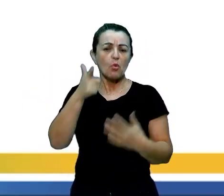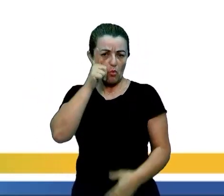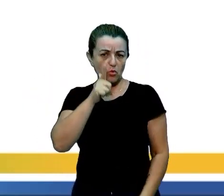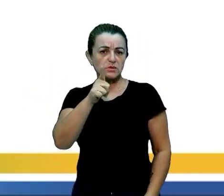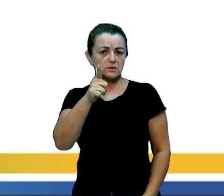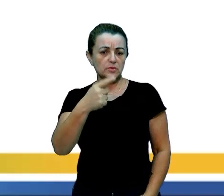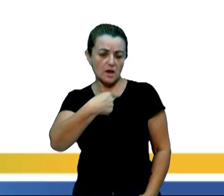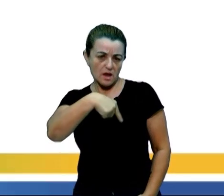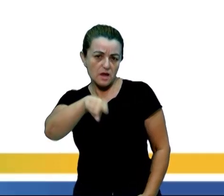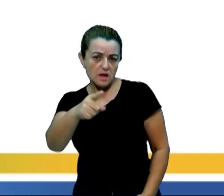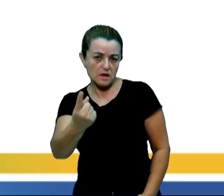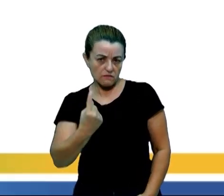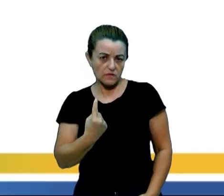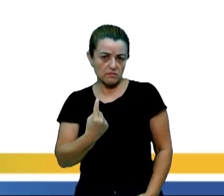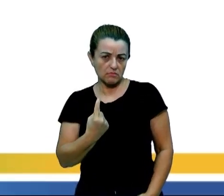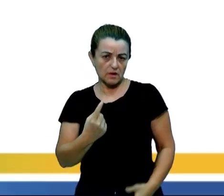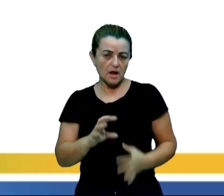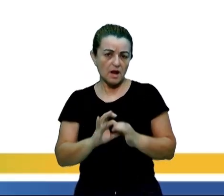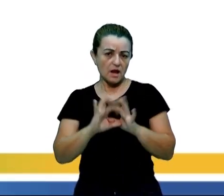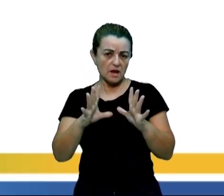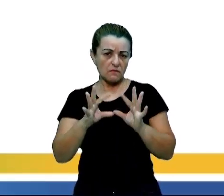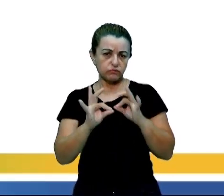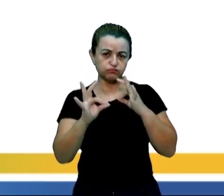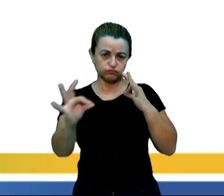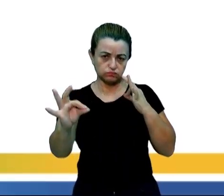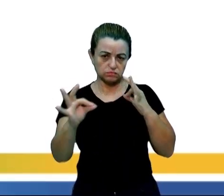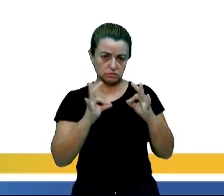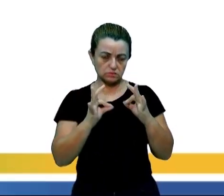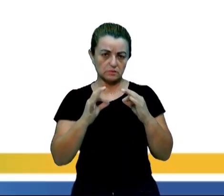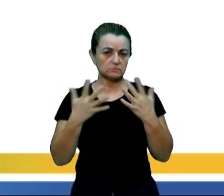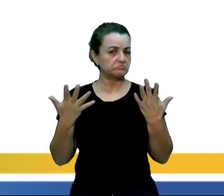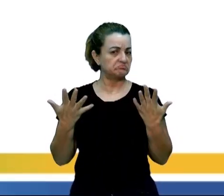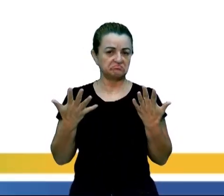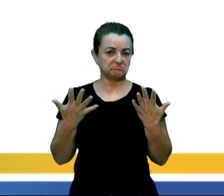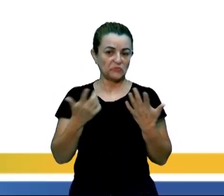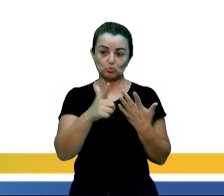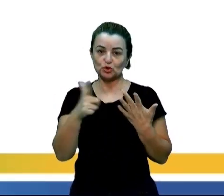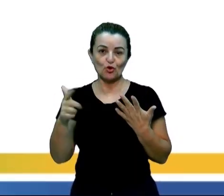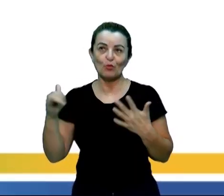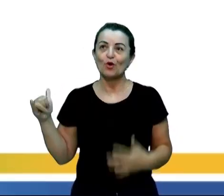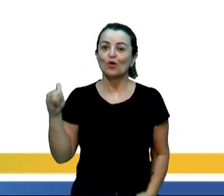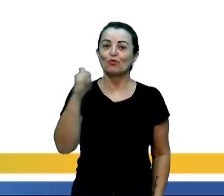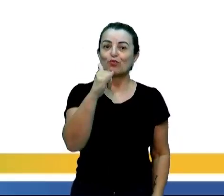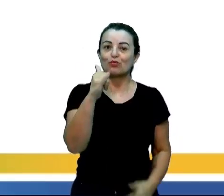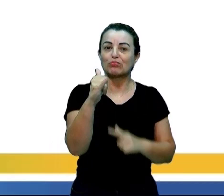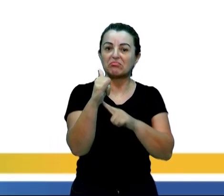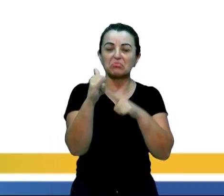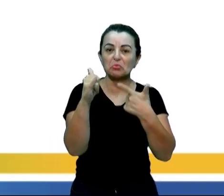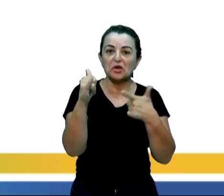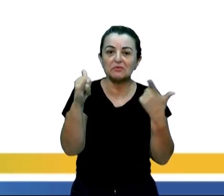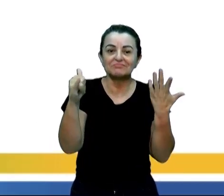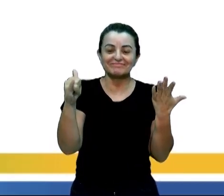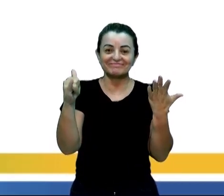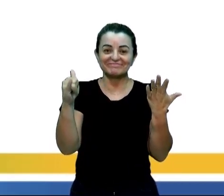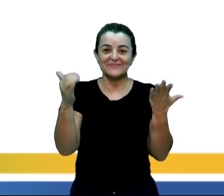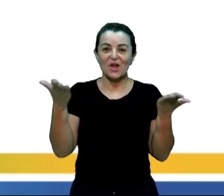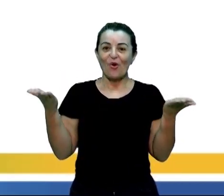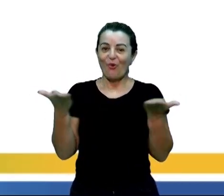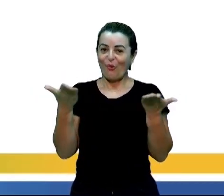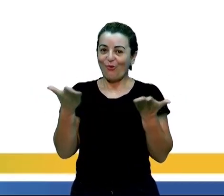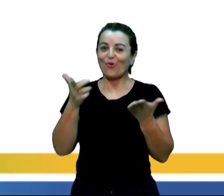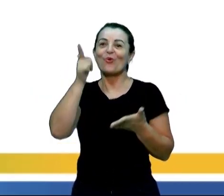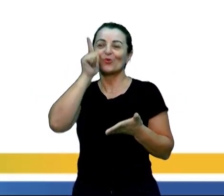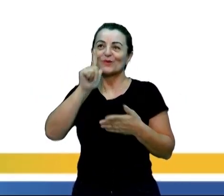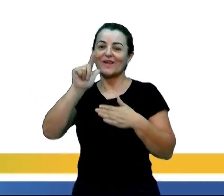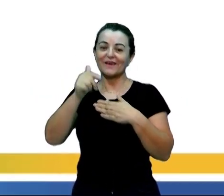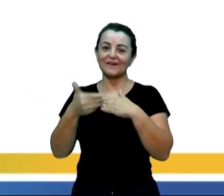nosso direito de ir e vir fosse tão ampliado? De maneira nenhuma, né? Hoje nós conseguimos viajar, atravessar os oceanos,